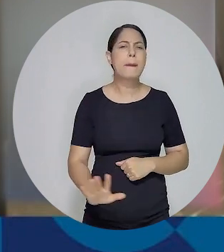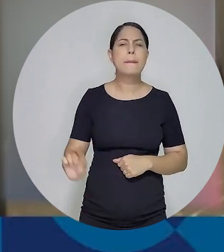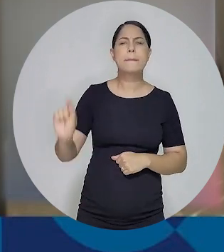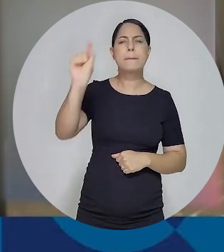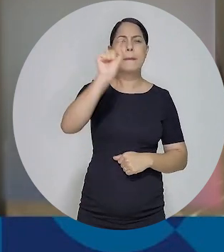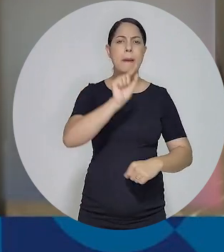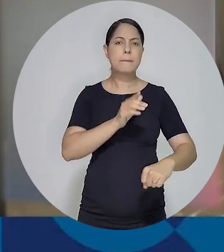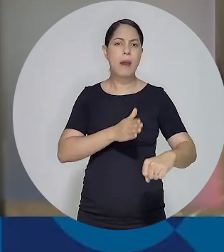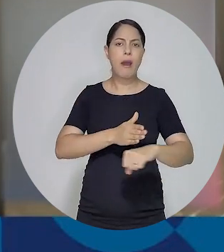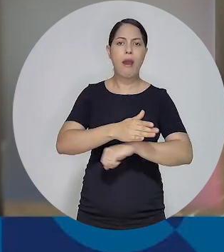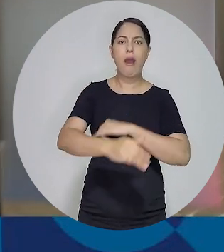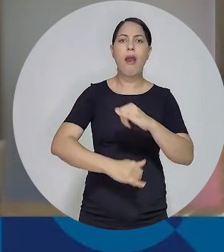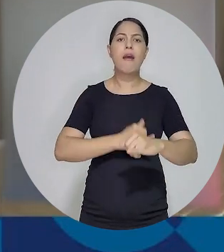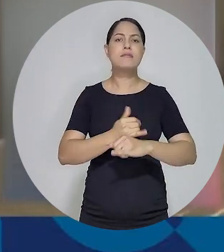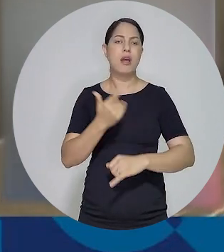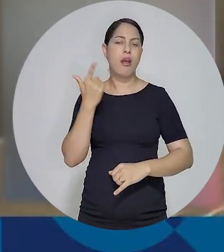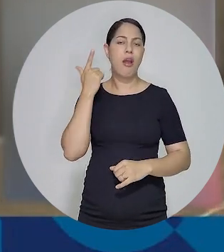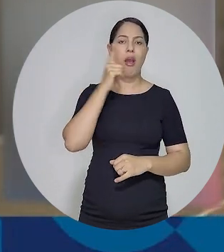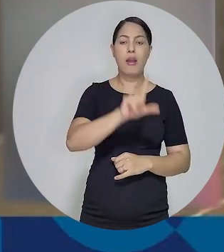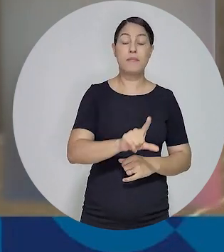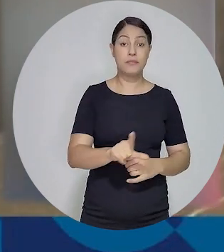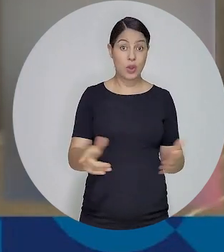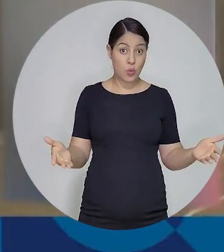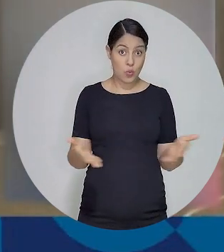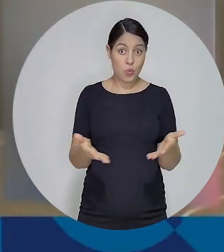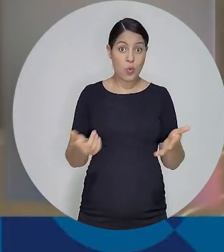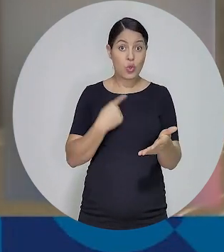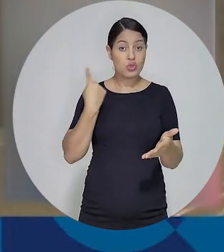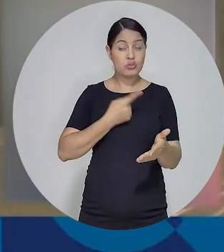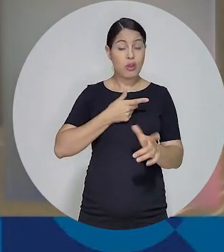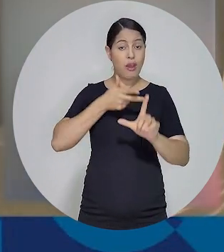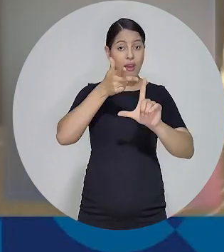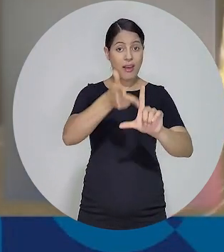toda a advocacia brasileira. O mecanismo que nós encontramos foi